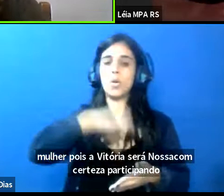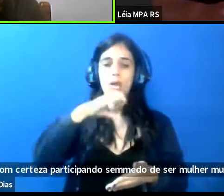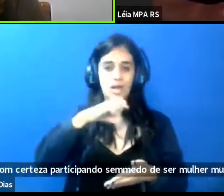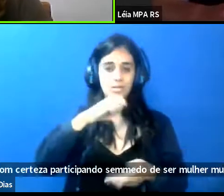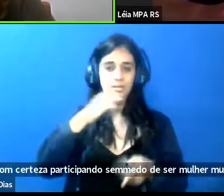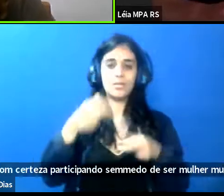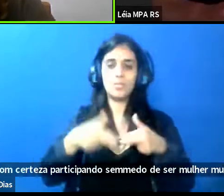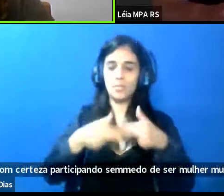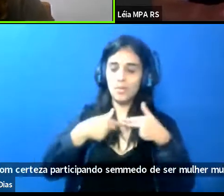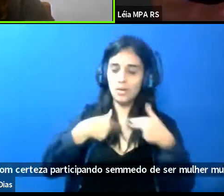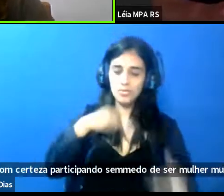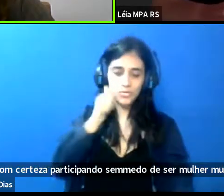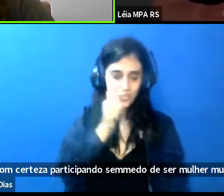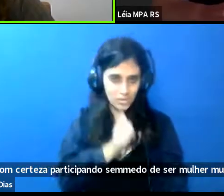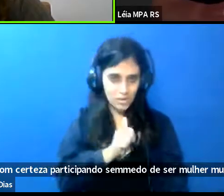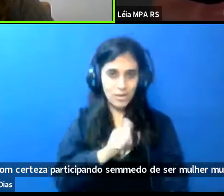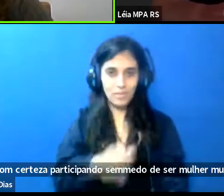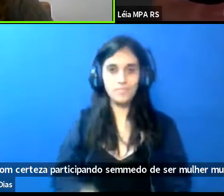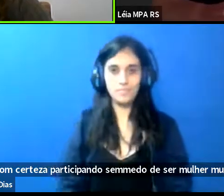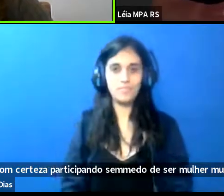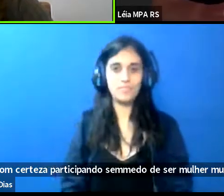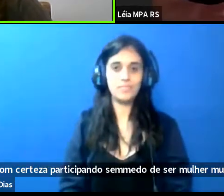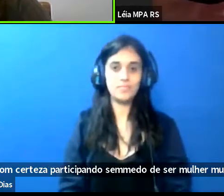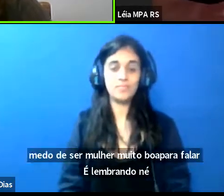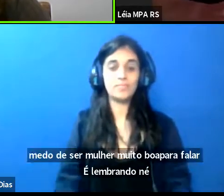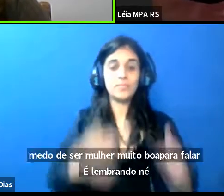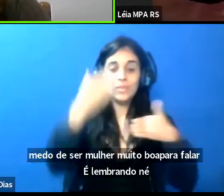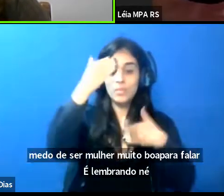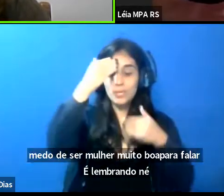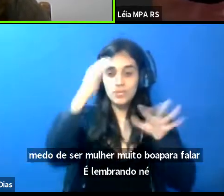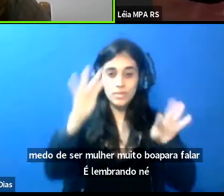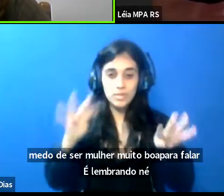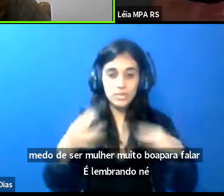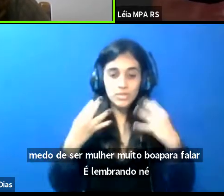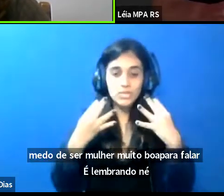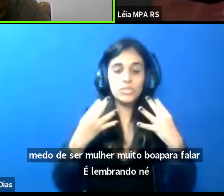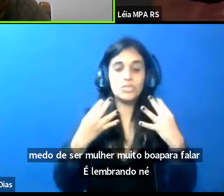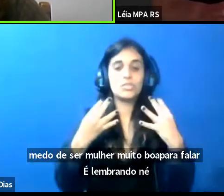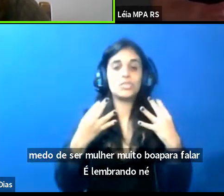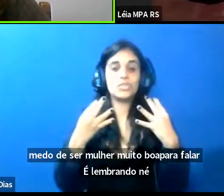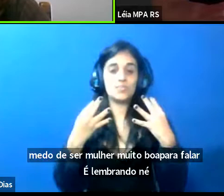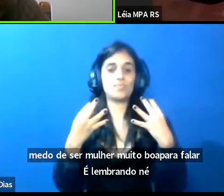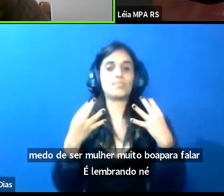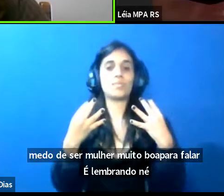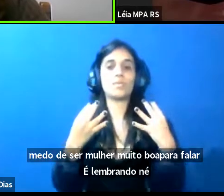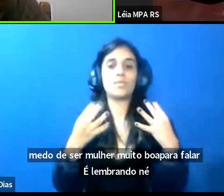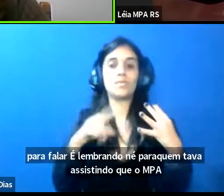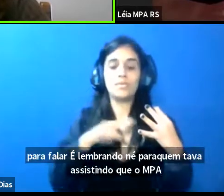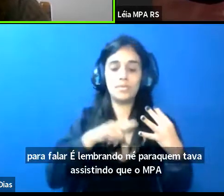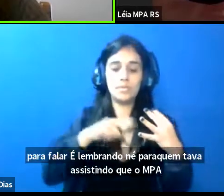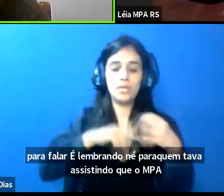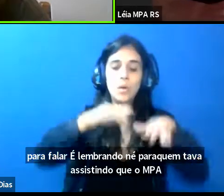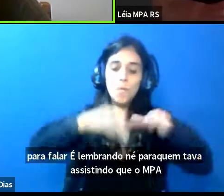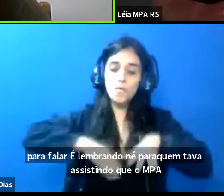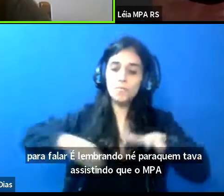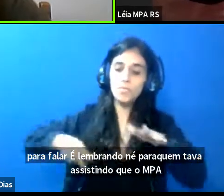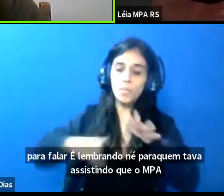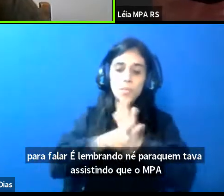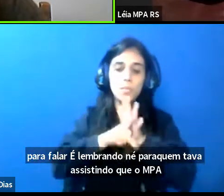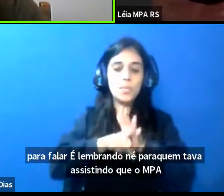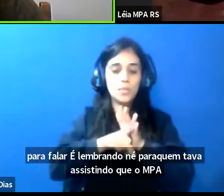lembrando, né, para quem está nos assistindo, que o MPA faz parte da Via Campesina também, é um movimento do campo irmão,